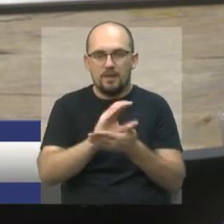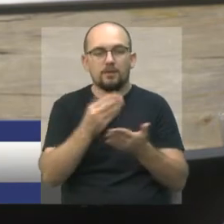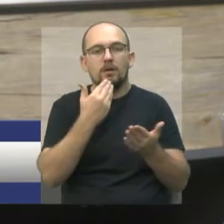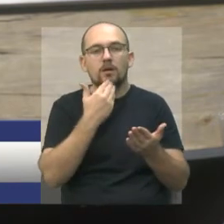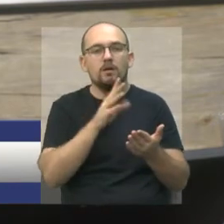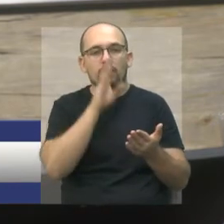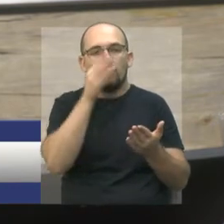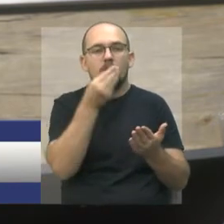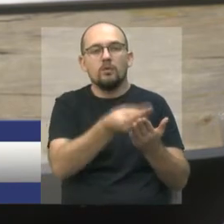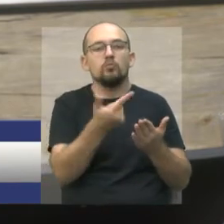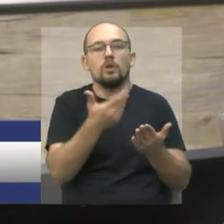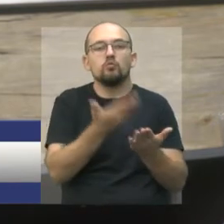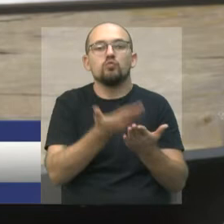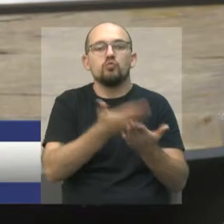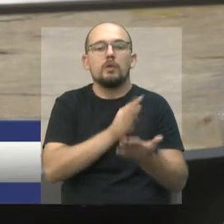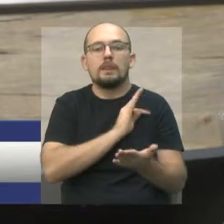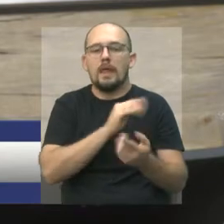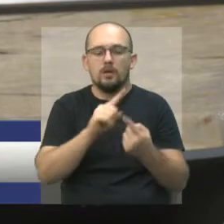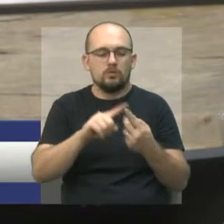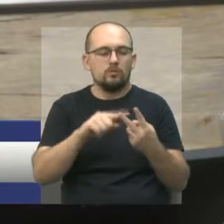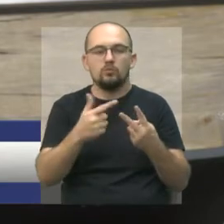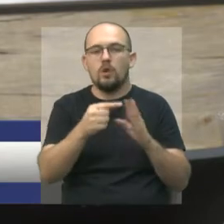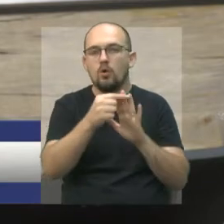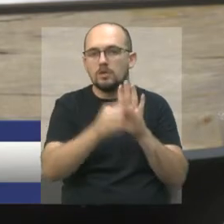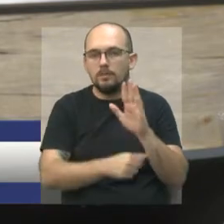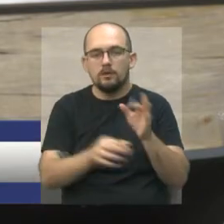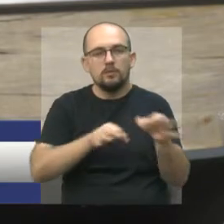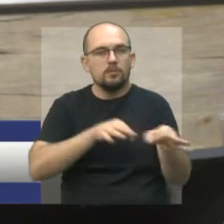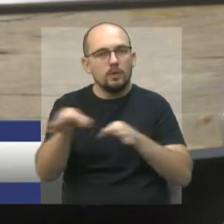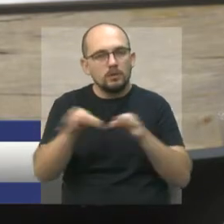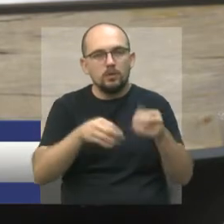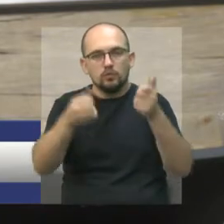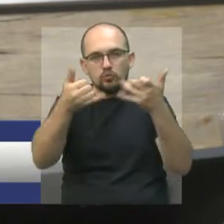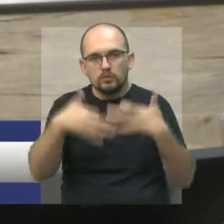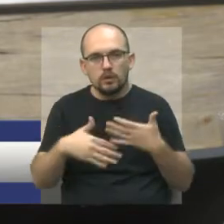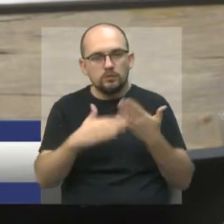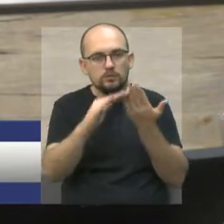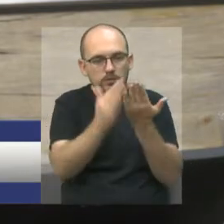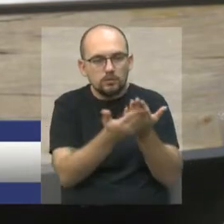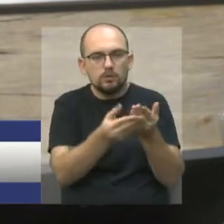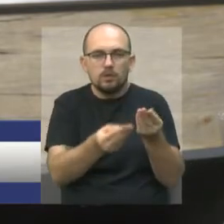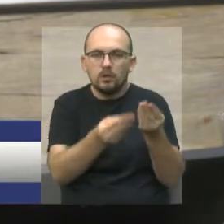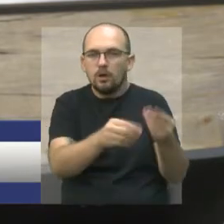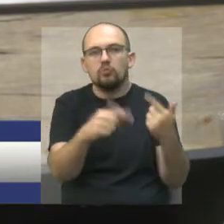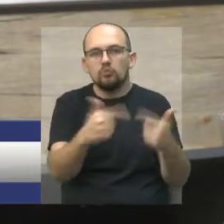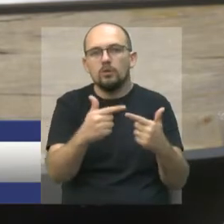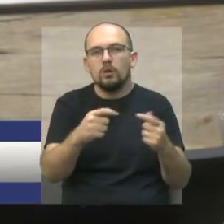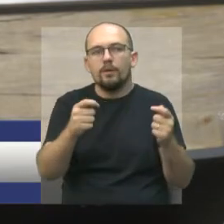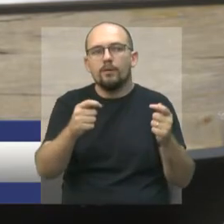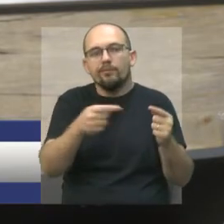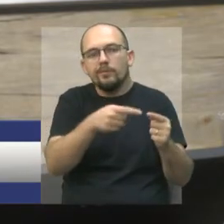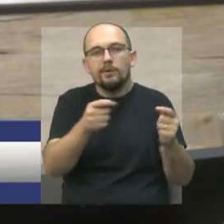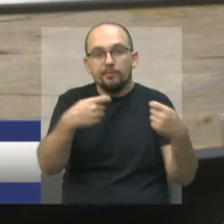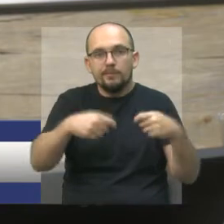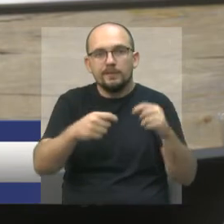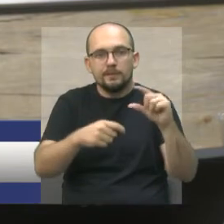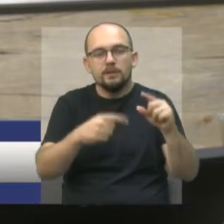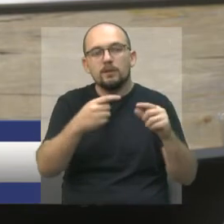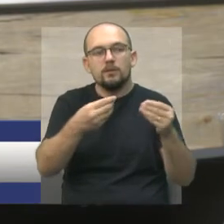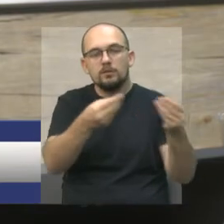técnico, porque está desacompanhada de orçamento, planejamento e justificativas que permitam compreender a pertinência